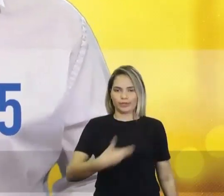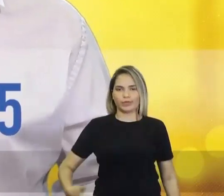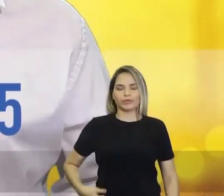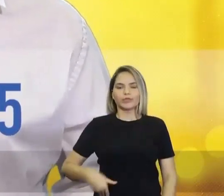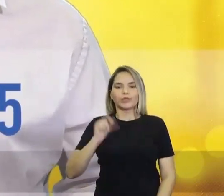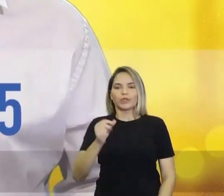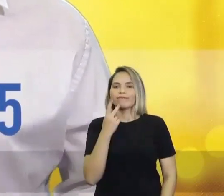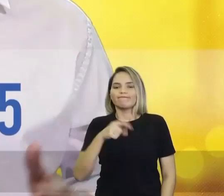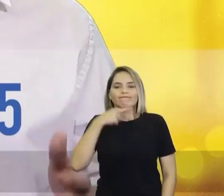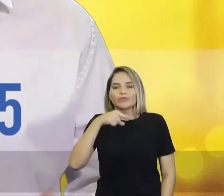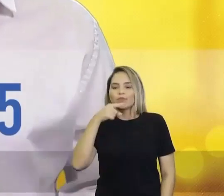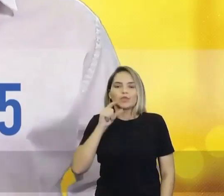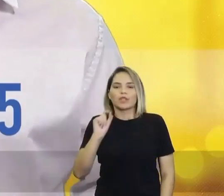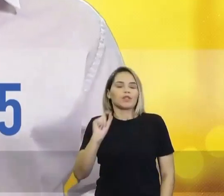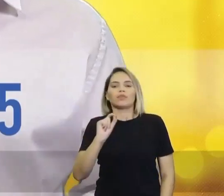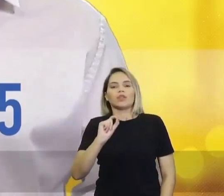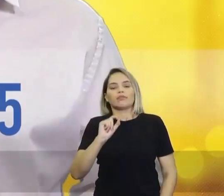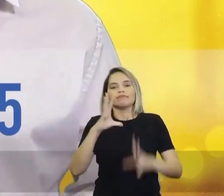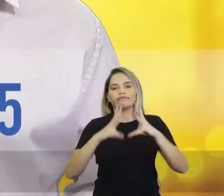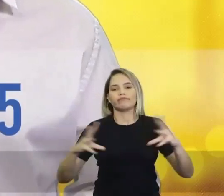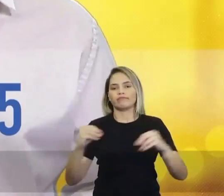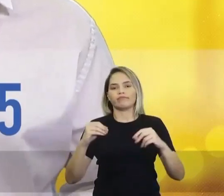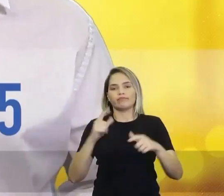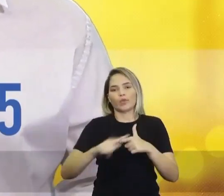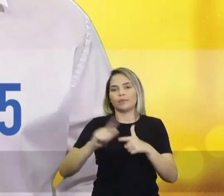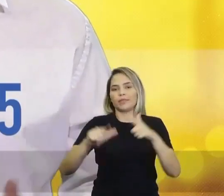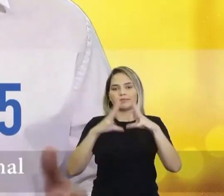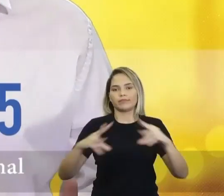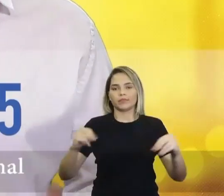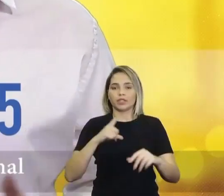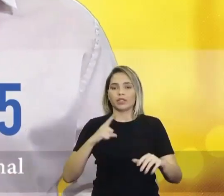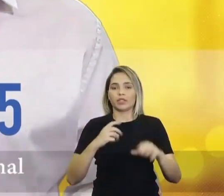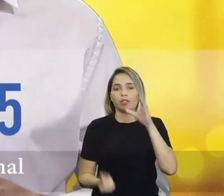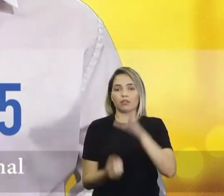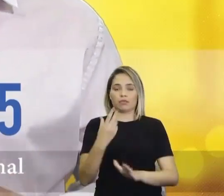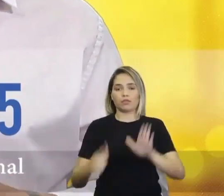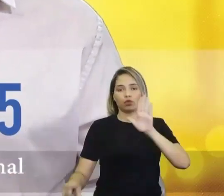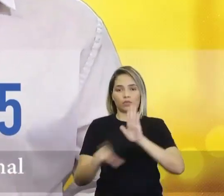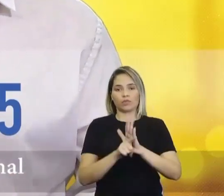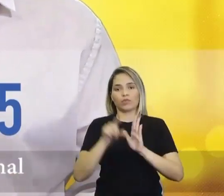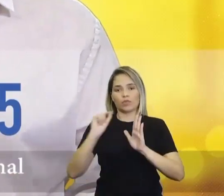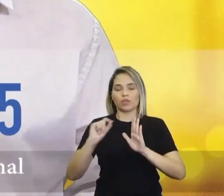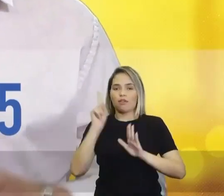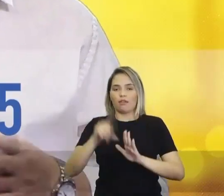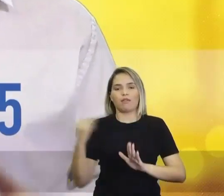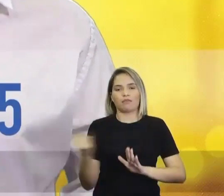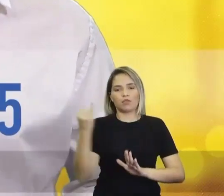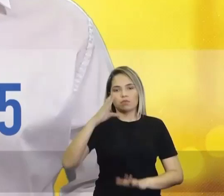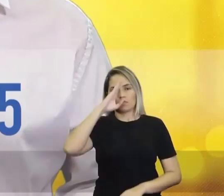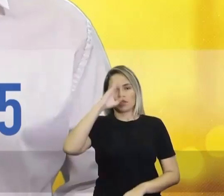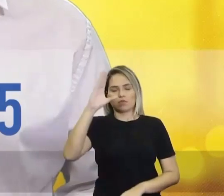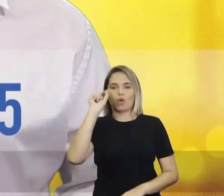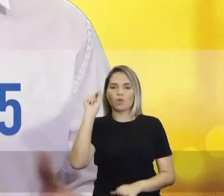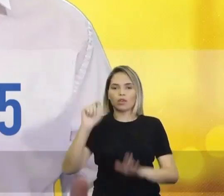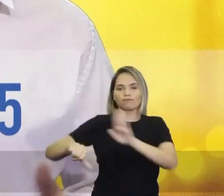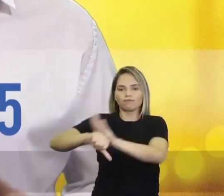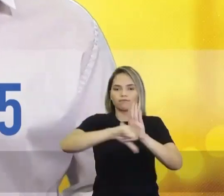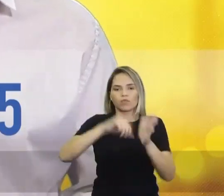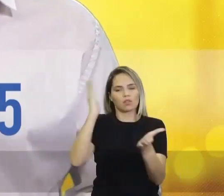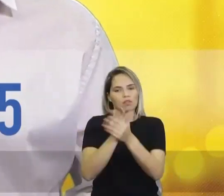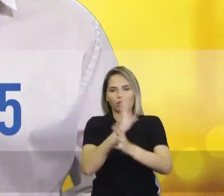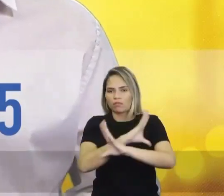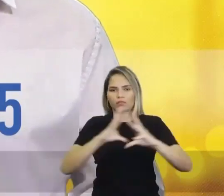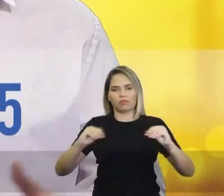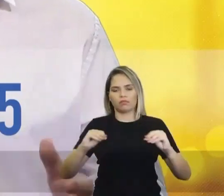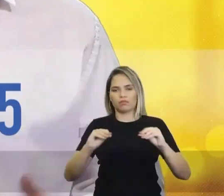estado do Ceará não está sendo capaz de resolver este problema. A conclusão do novo Código de Processo Penal é fundamental para